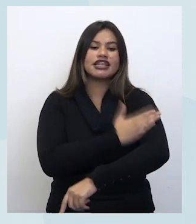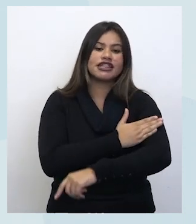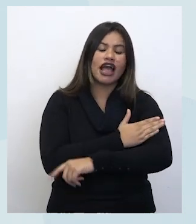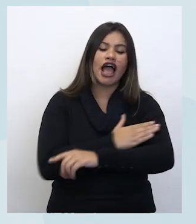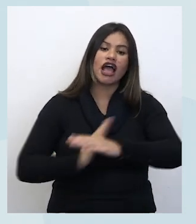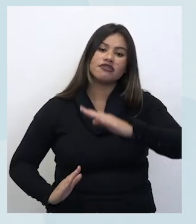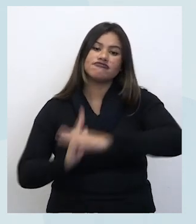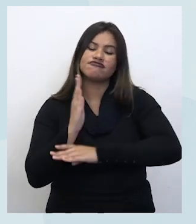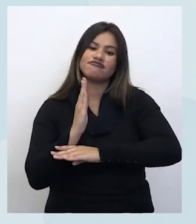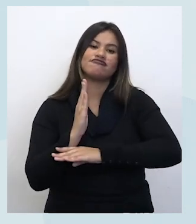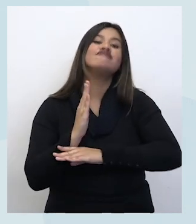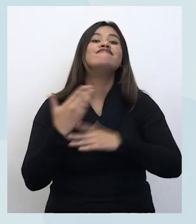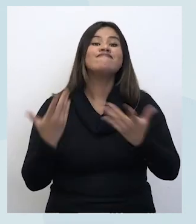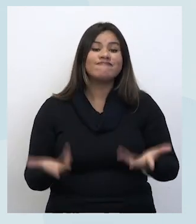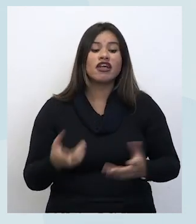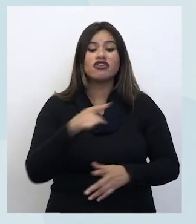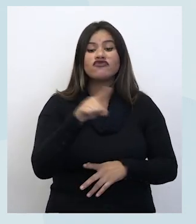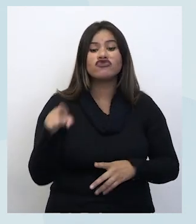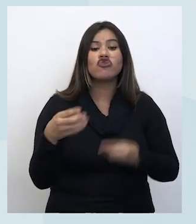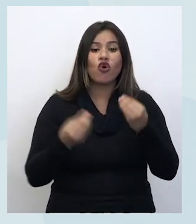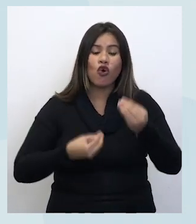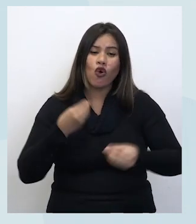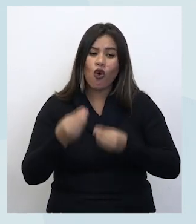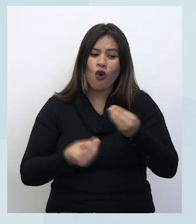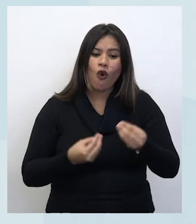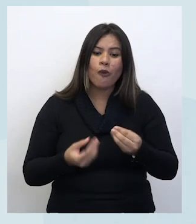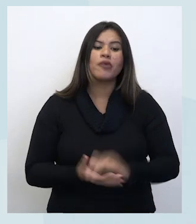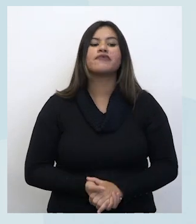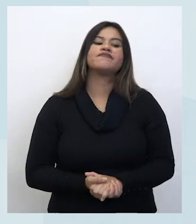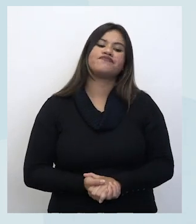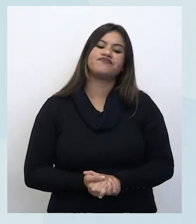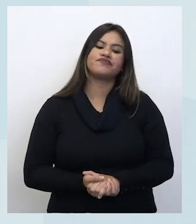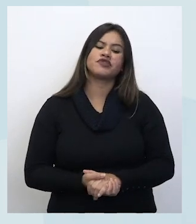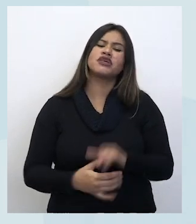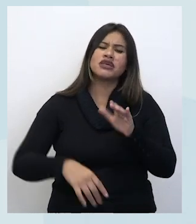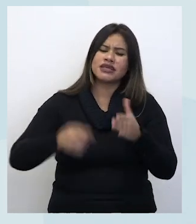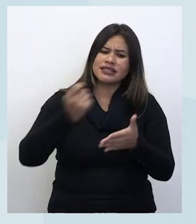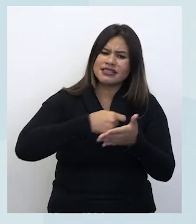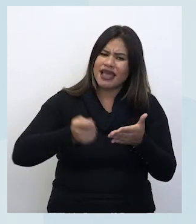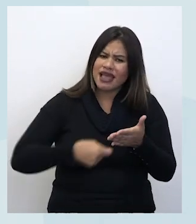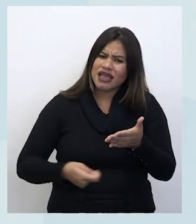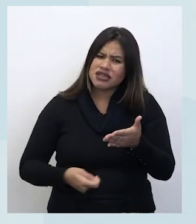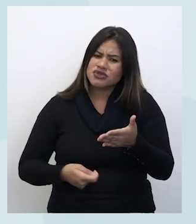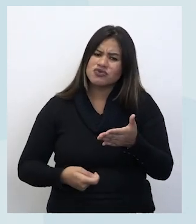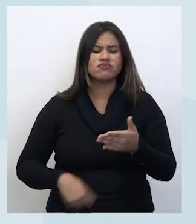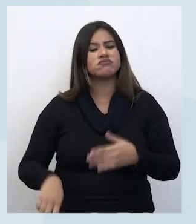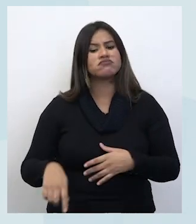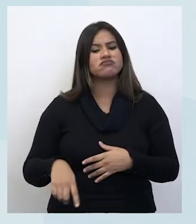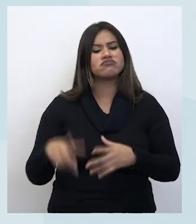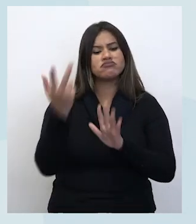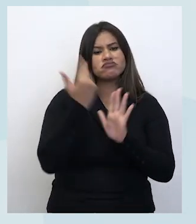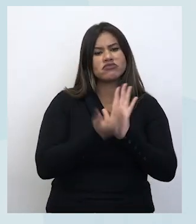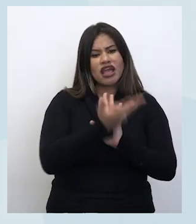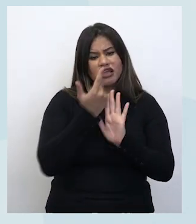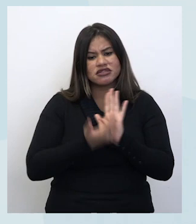grande desafio. E vocês fizeram como os registros? Vocês fizeram através de texto, através de desenho.